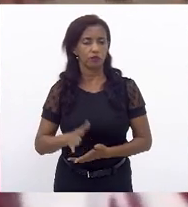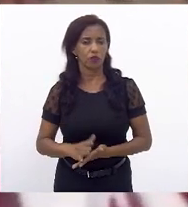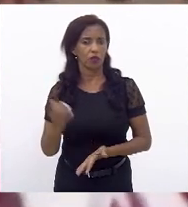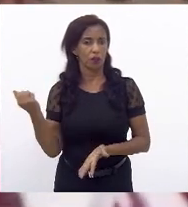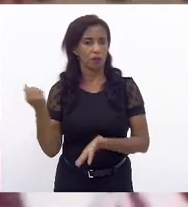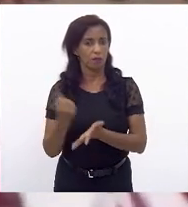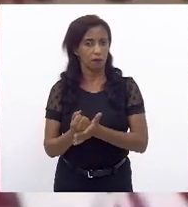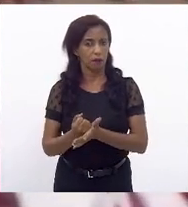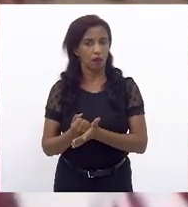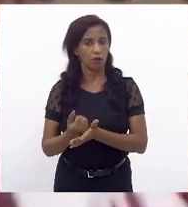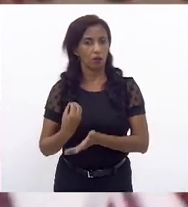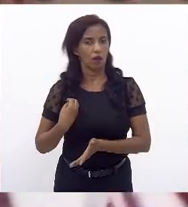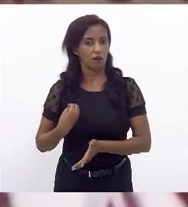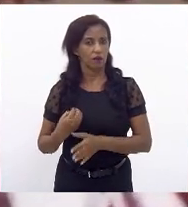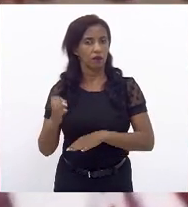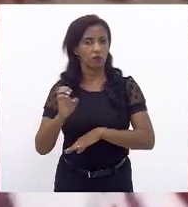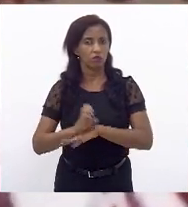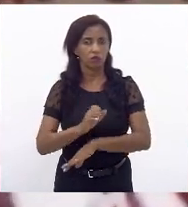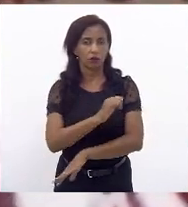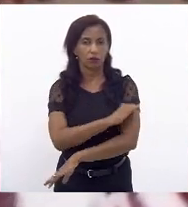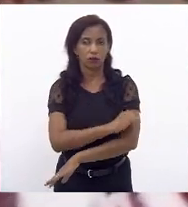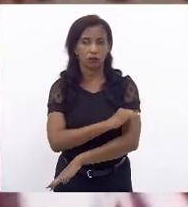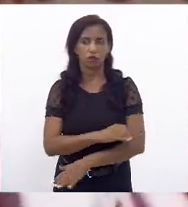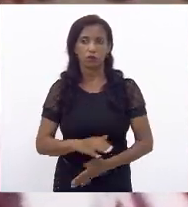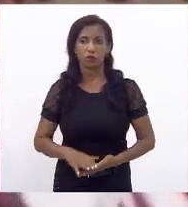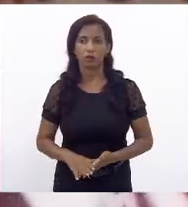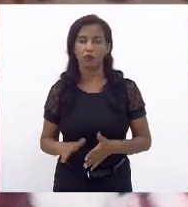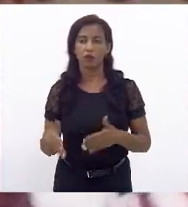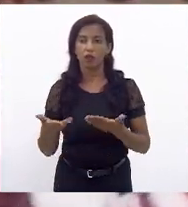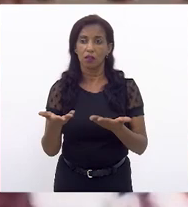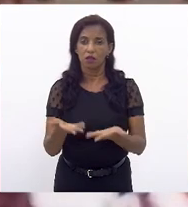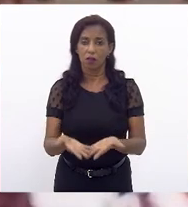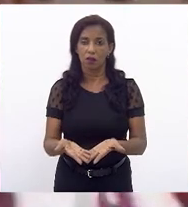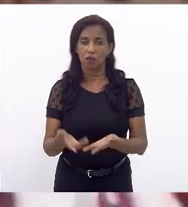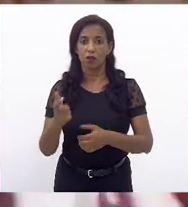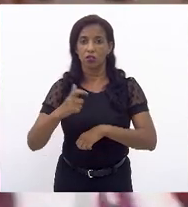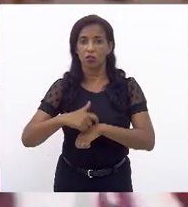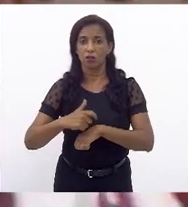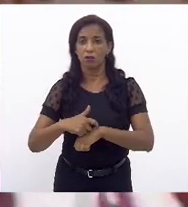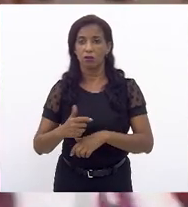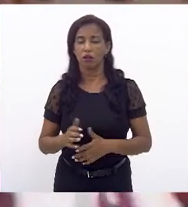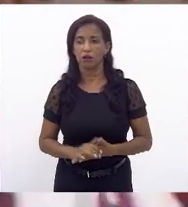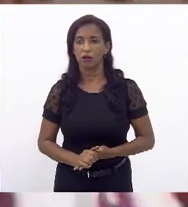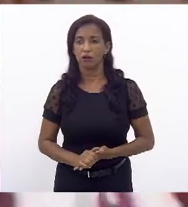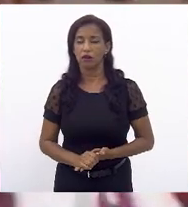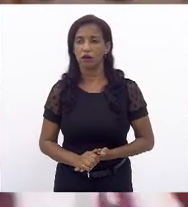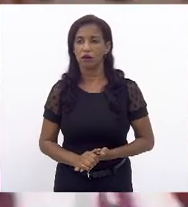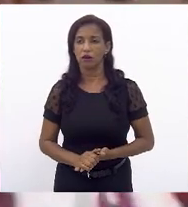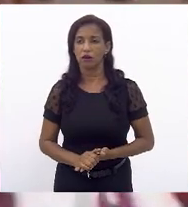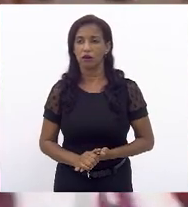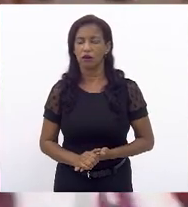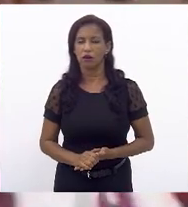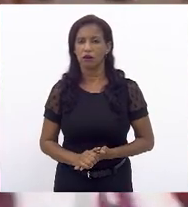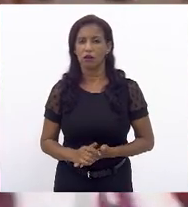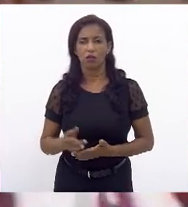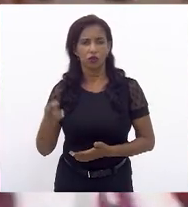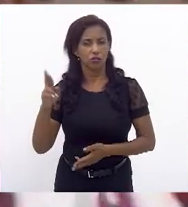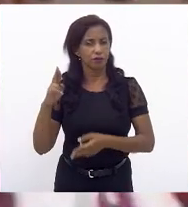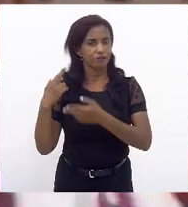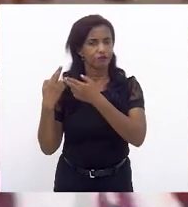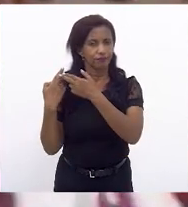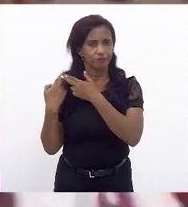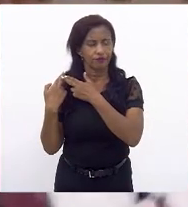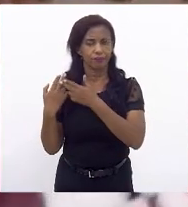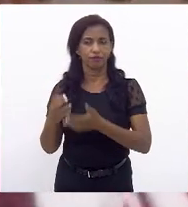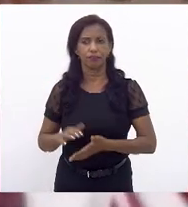impactam no destino do Estado do Rio de Janeiro, e seja esse momento um momento de extrema